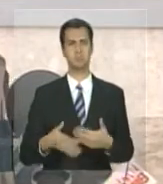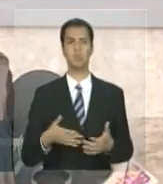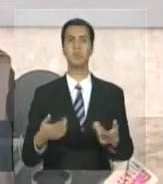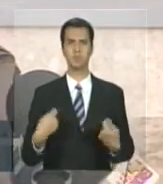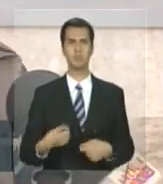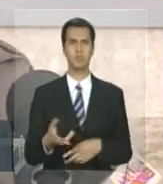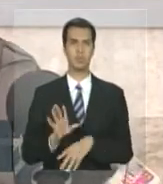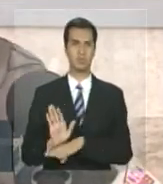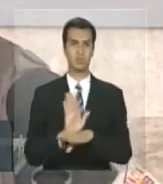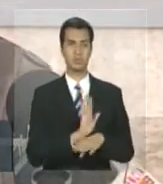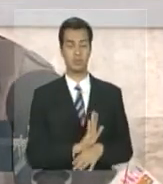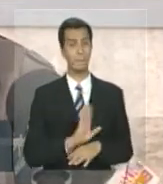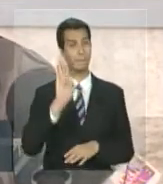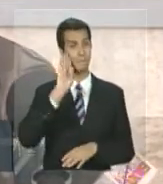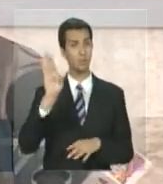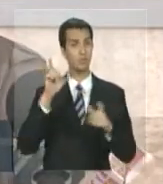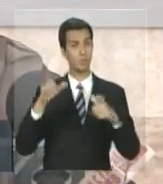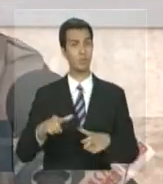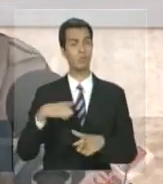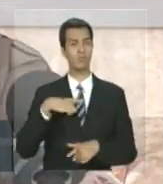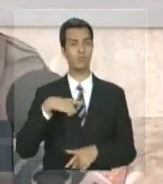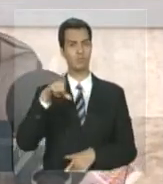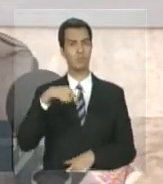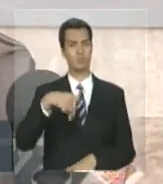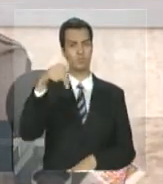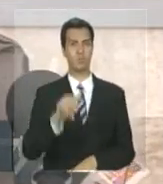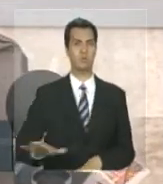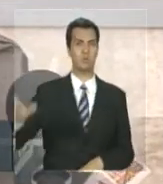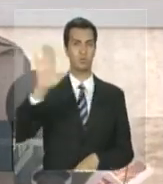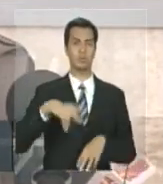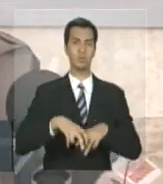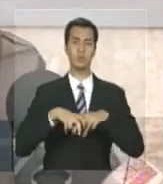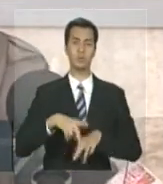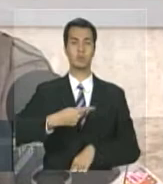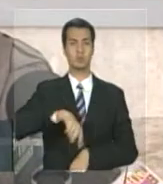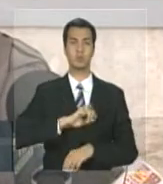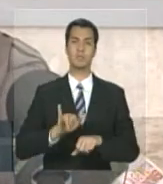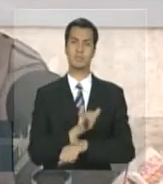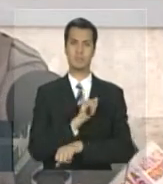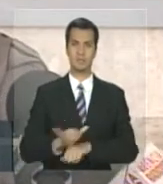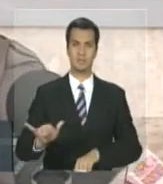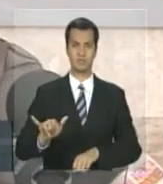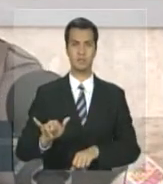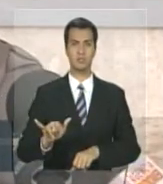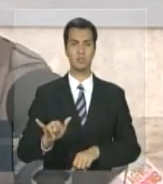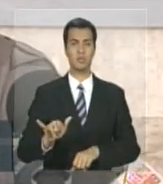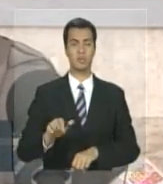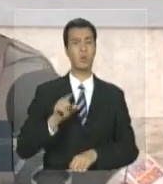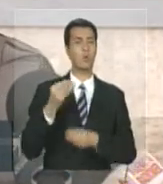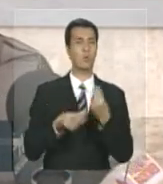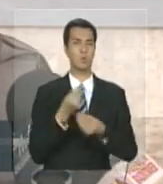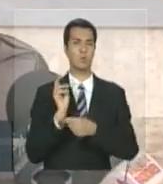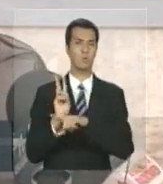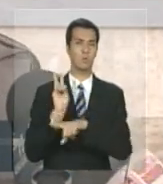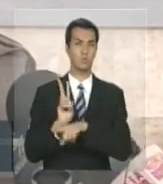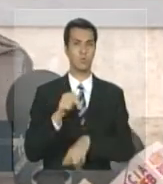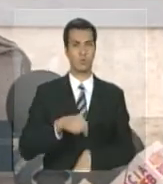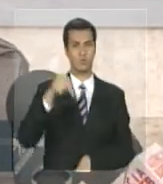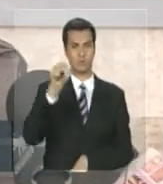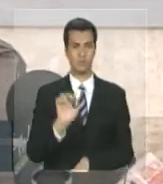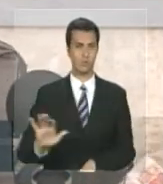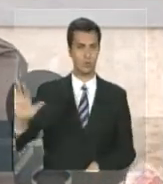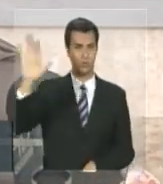no Nordeste, por isso, inclusive, a nossa estratégia e do governo federal com relação ao Nordeste, ela está muito